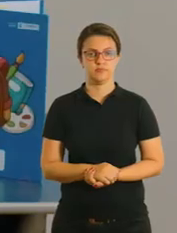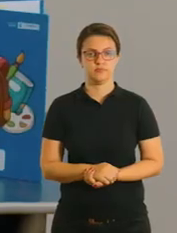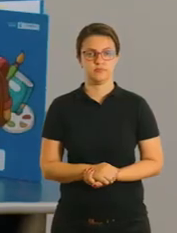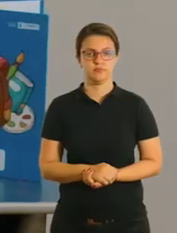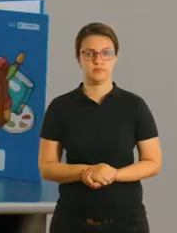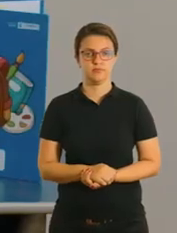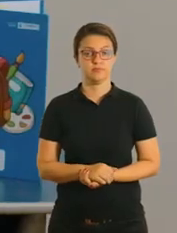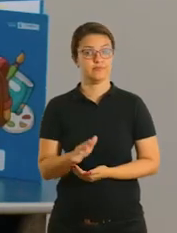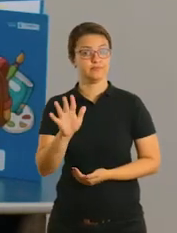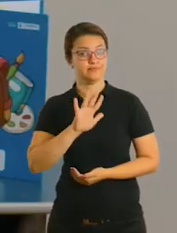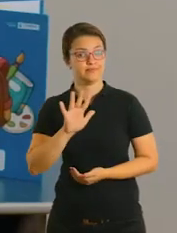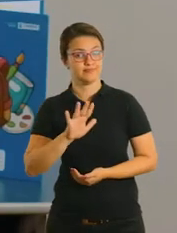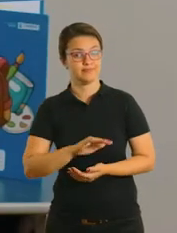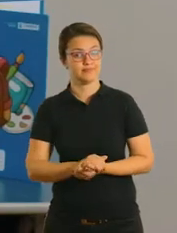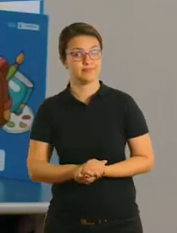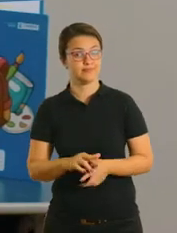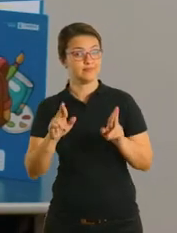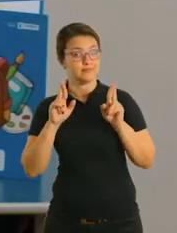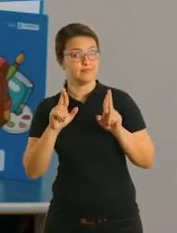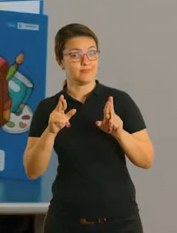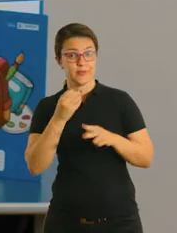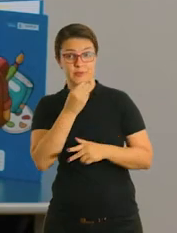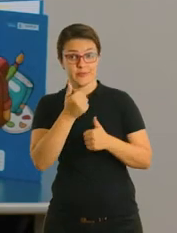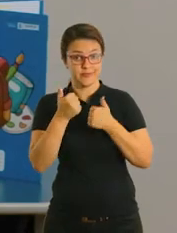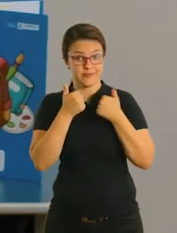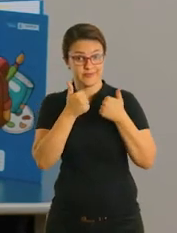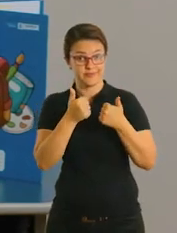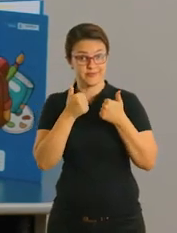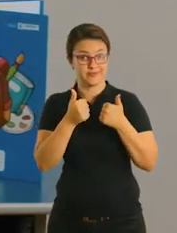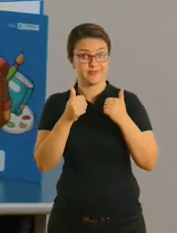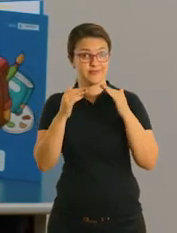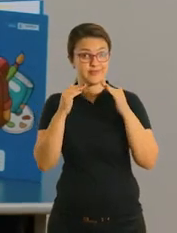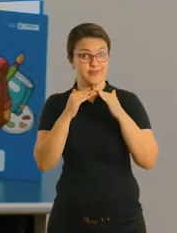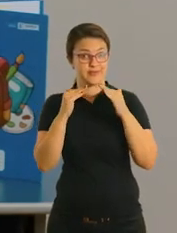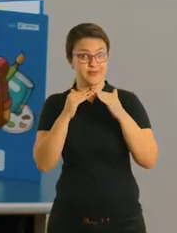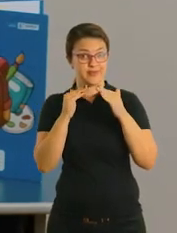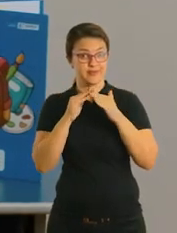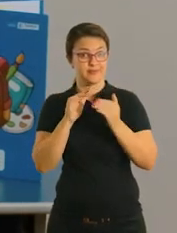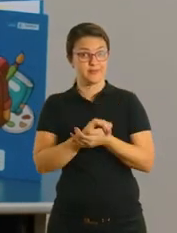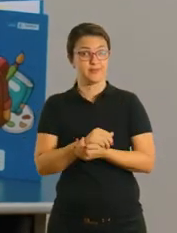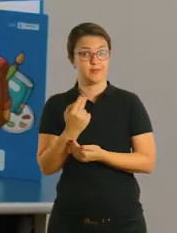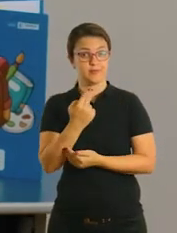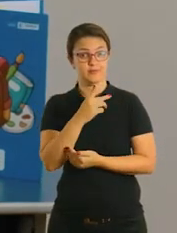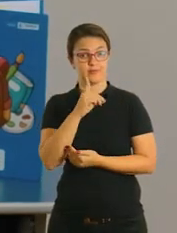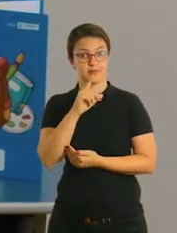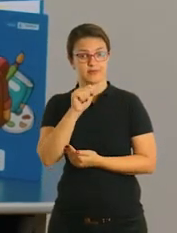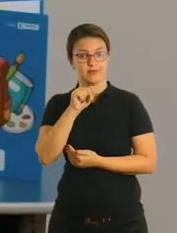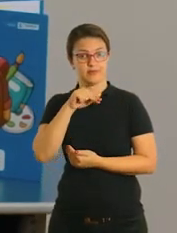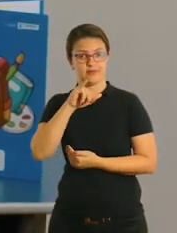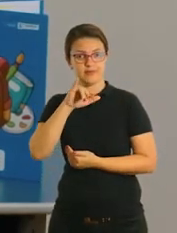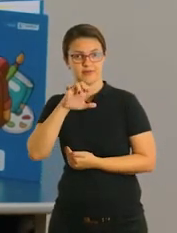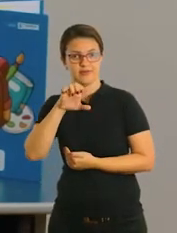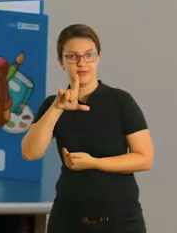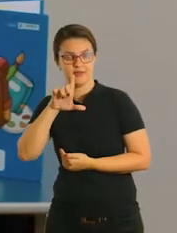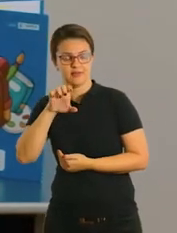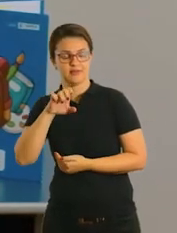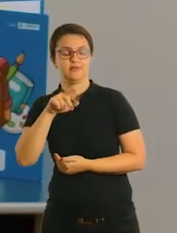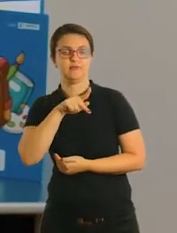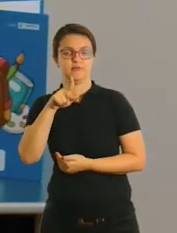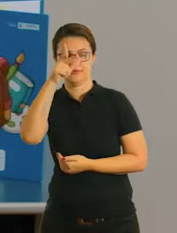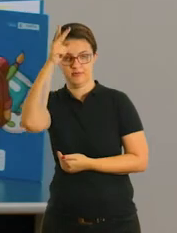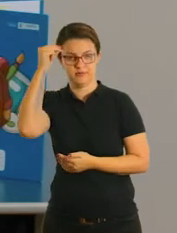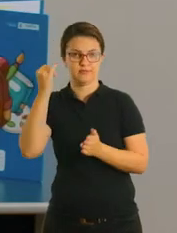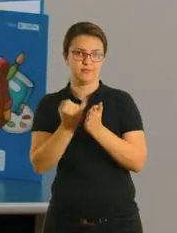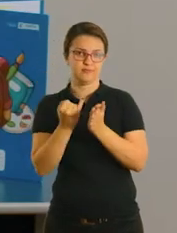Olá, eu espero que todos estejam bem e em casa. Meu nome é Daniela, eu sou professora da Rede Municipal de Itapevi e venho conversar com vocês